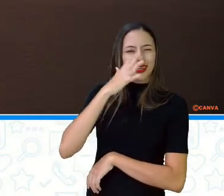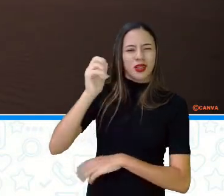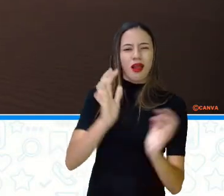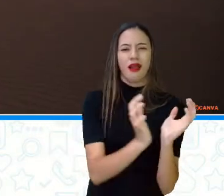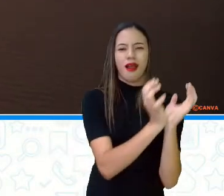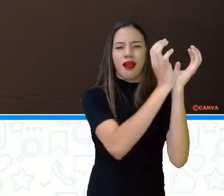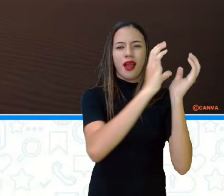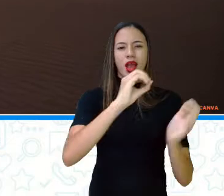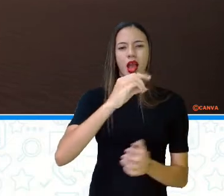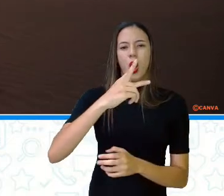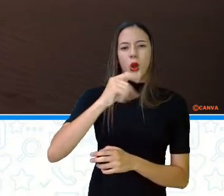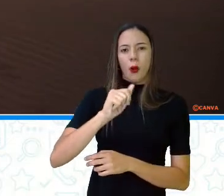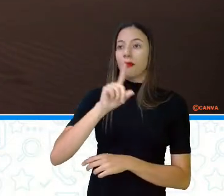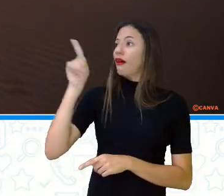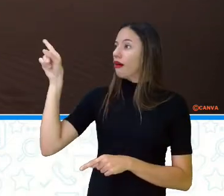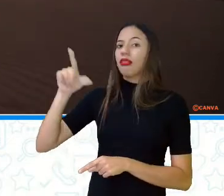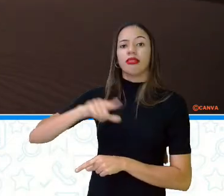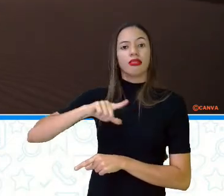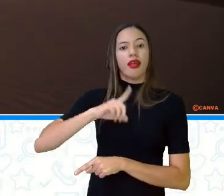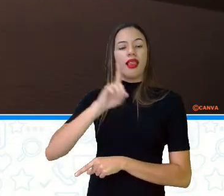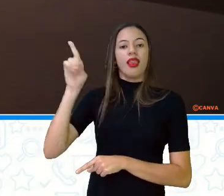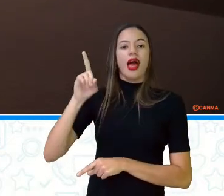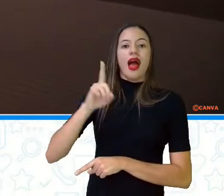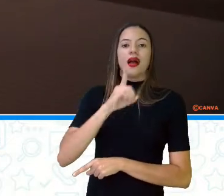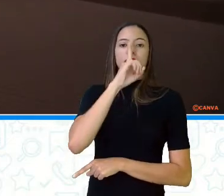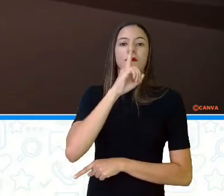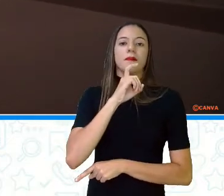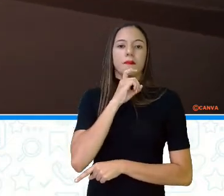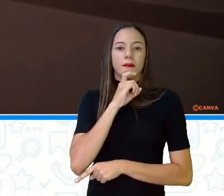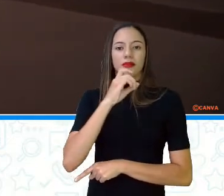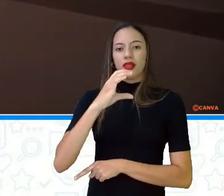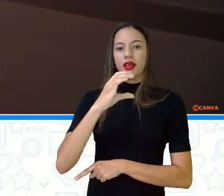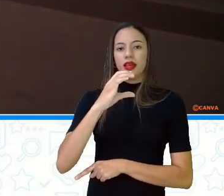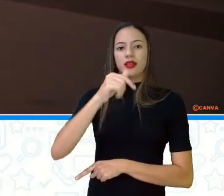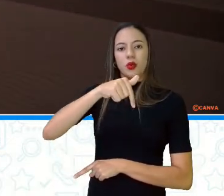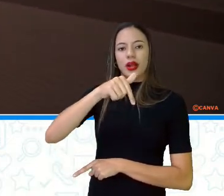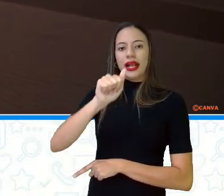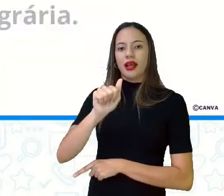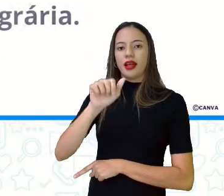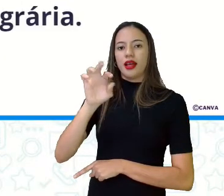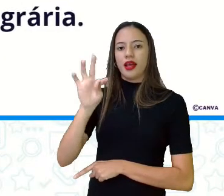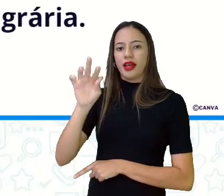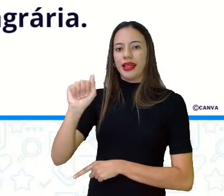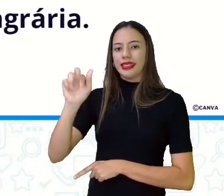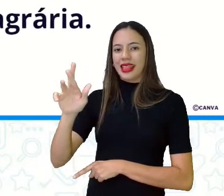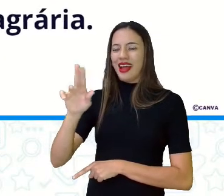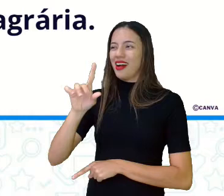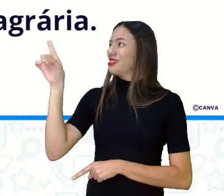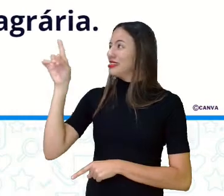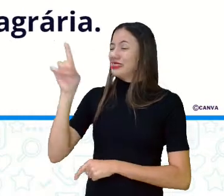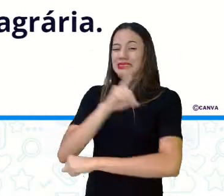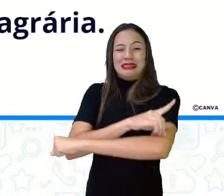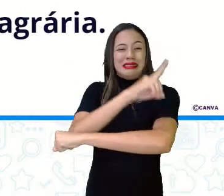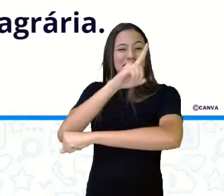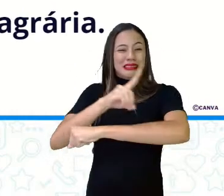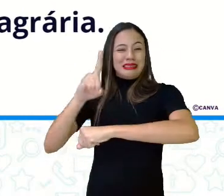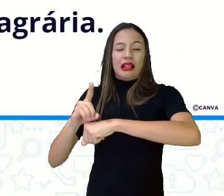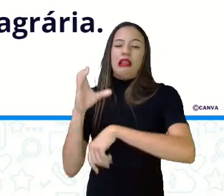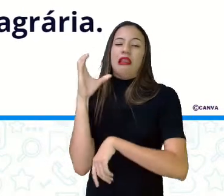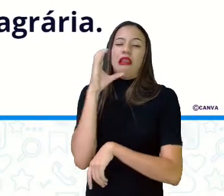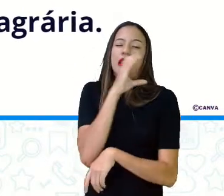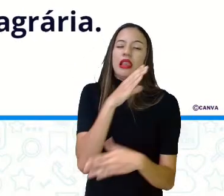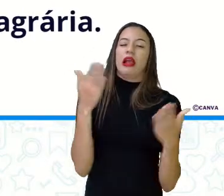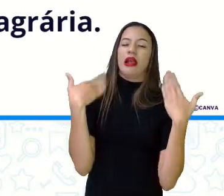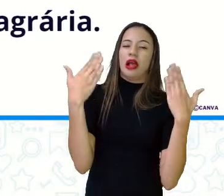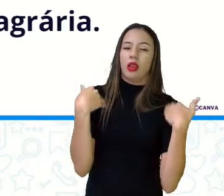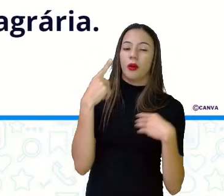Catar. Tem áreas desérticas lá, solo muito seco, período de estiagem longa, calor.